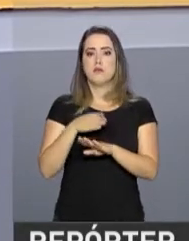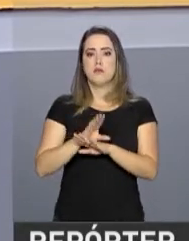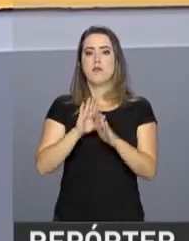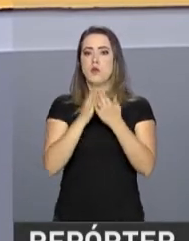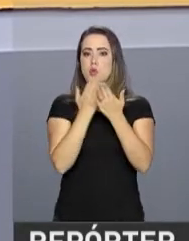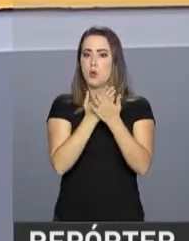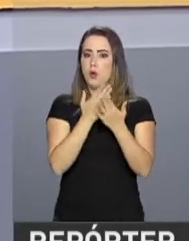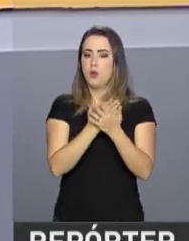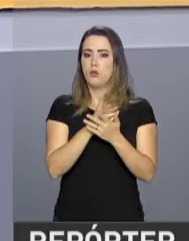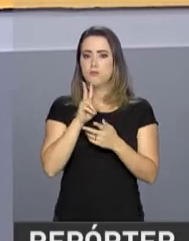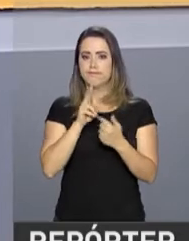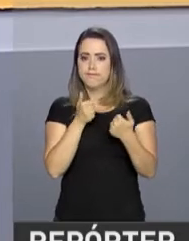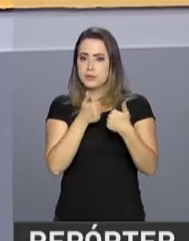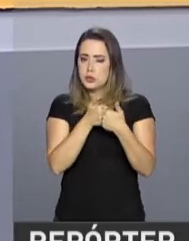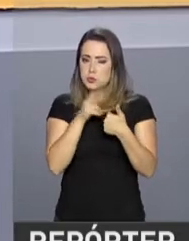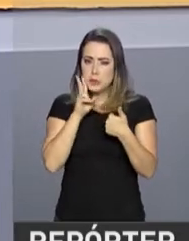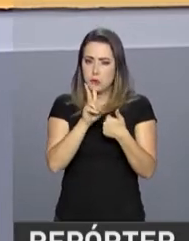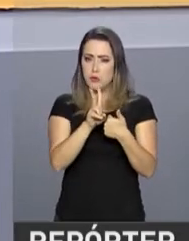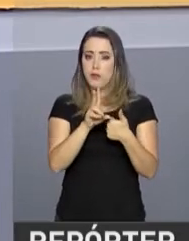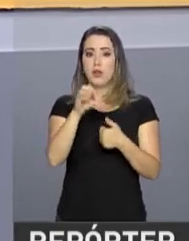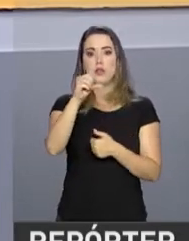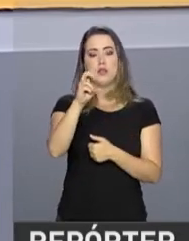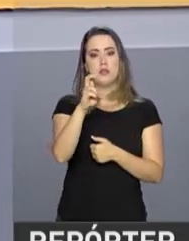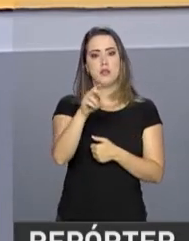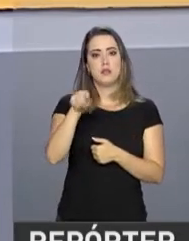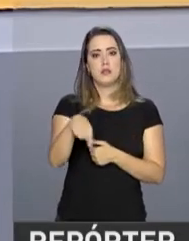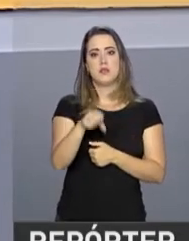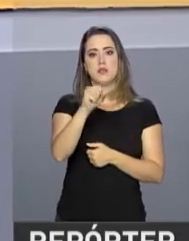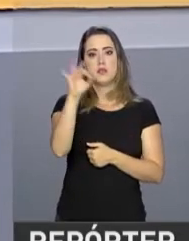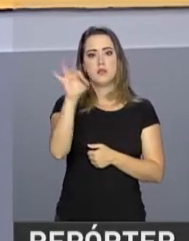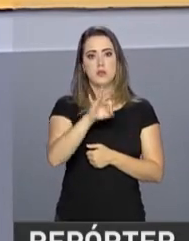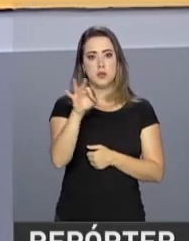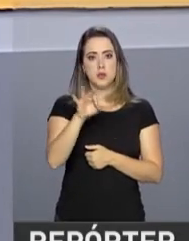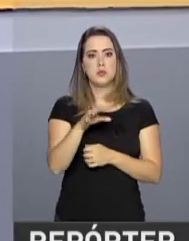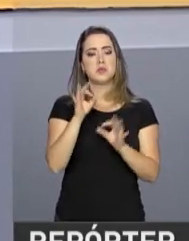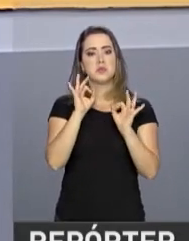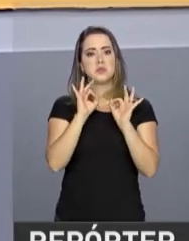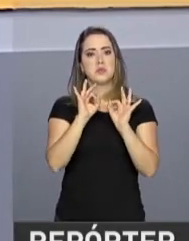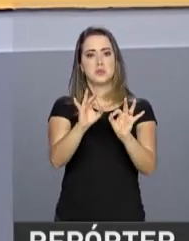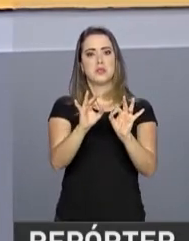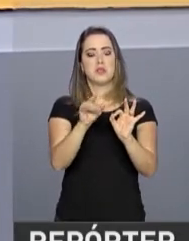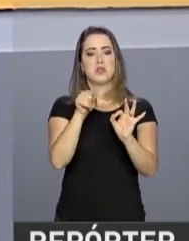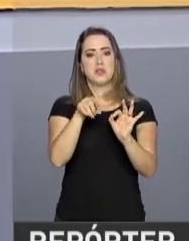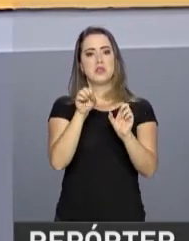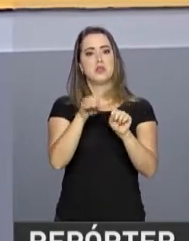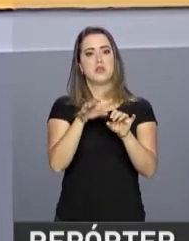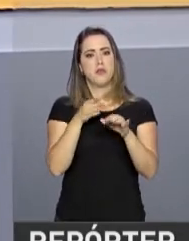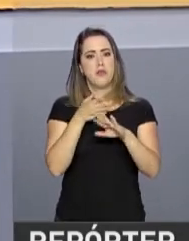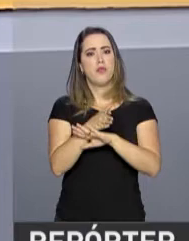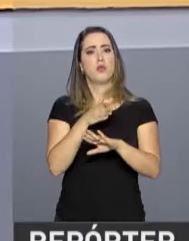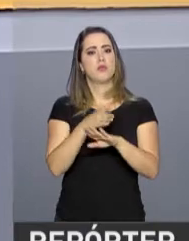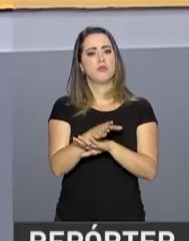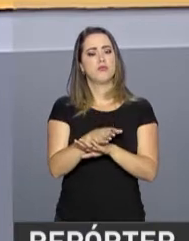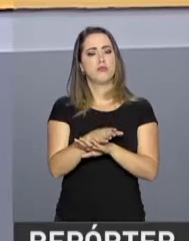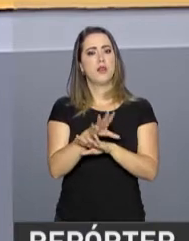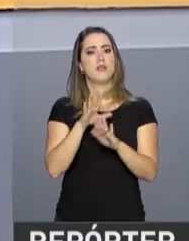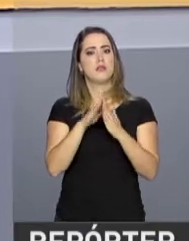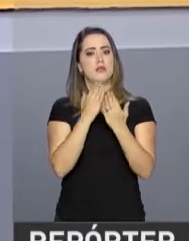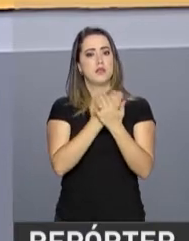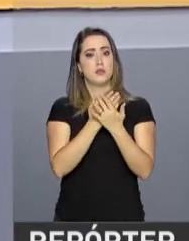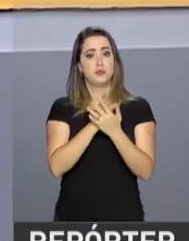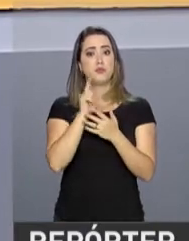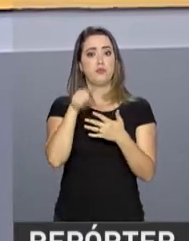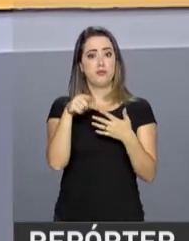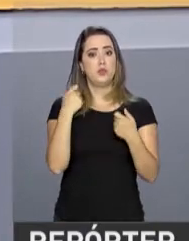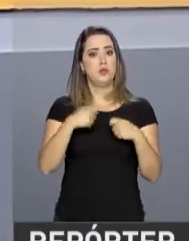acompanhada 95,8 por cento cumpriram as metas na educação ou seja compareceram às aulas a condição é